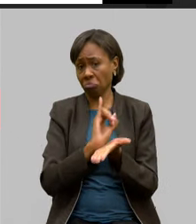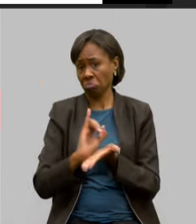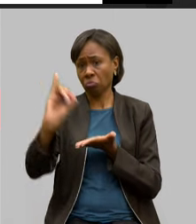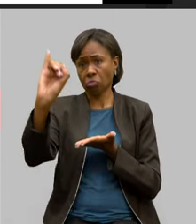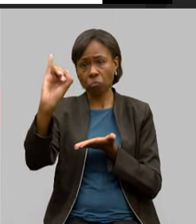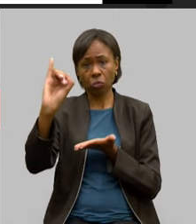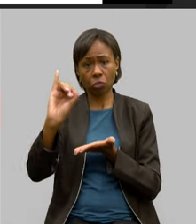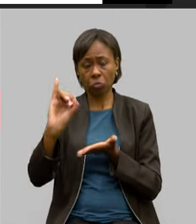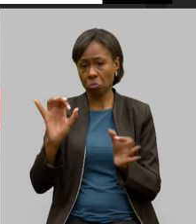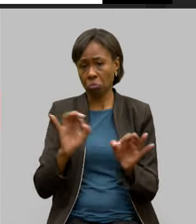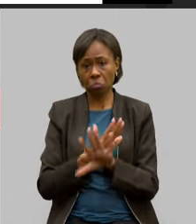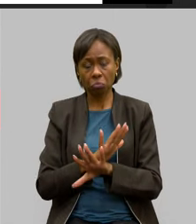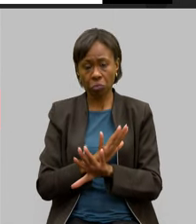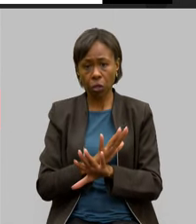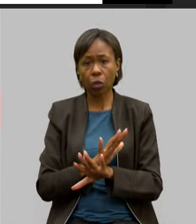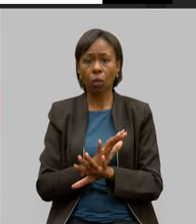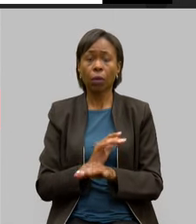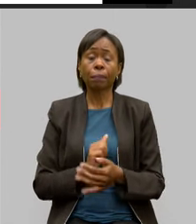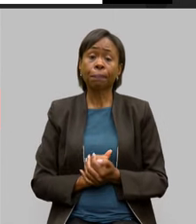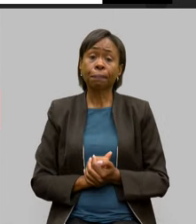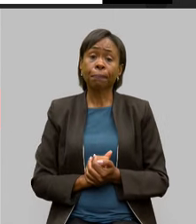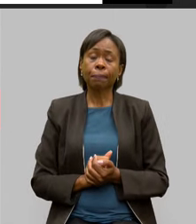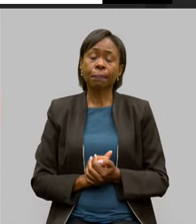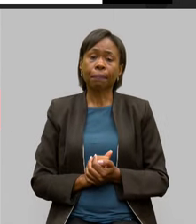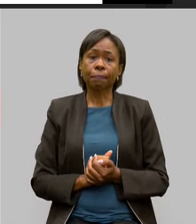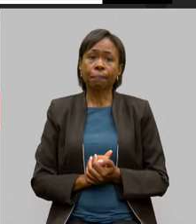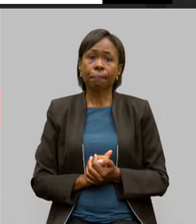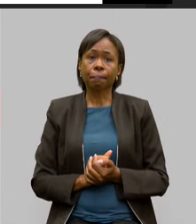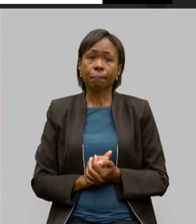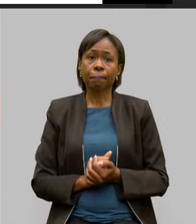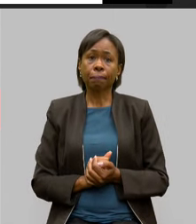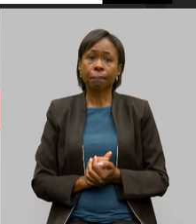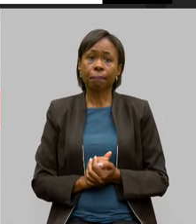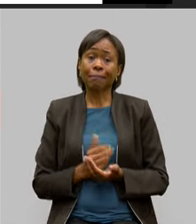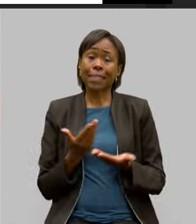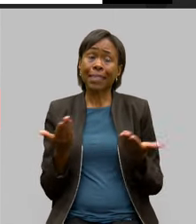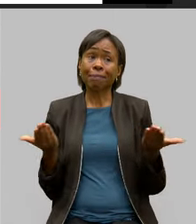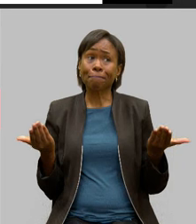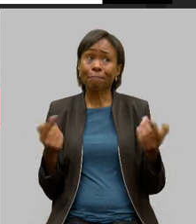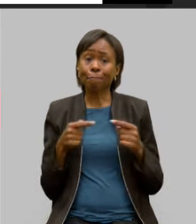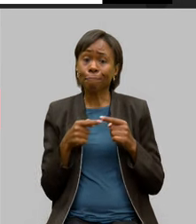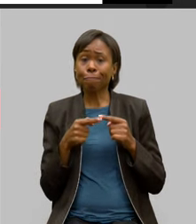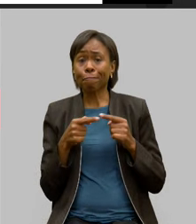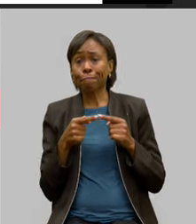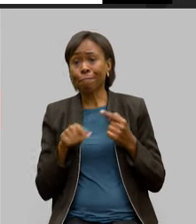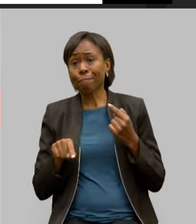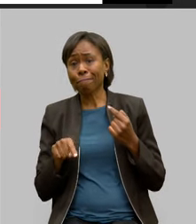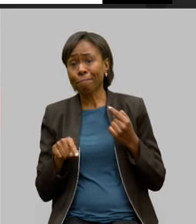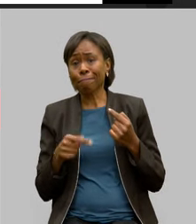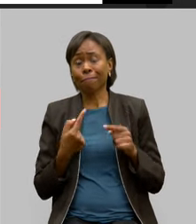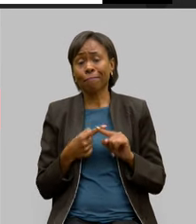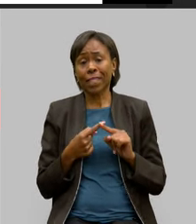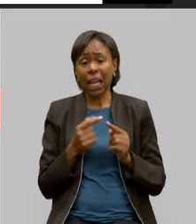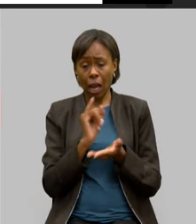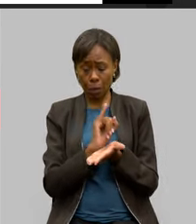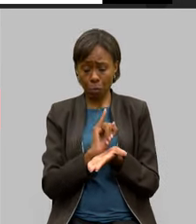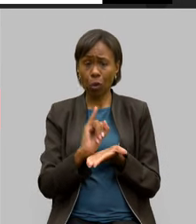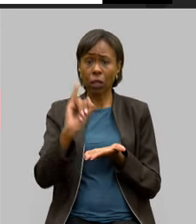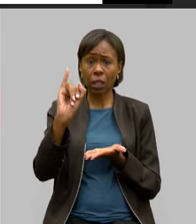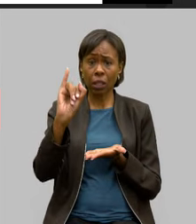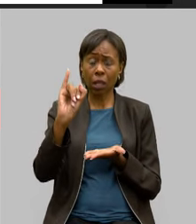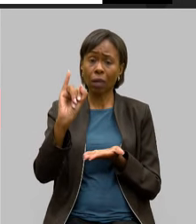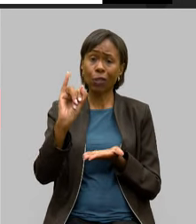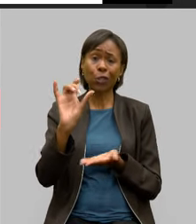eh para o produto e é é excludente porque essa essa importação ela somente pode ser feita porque tem